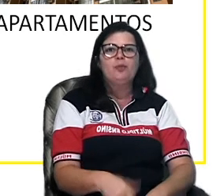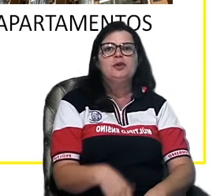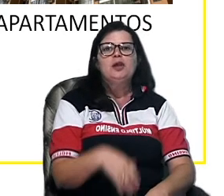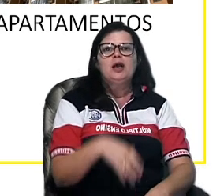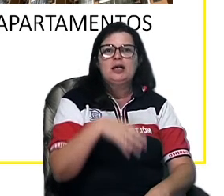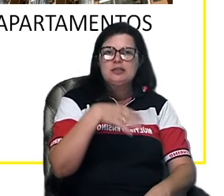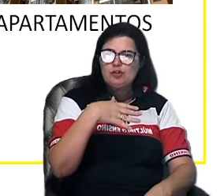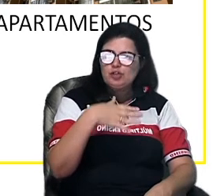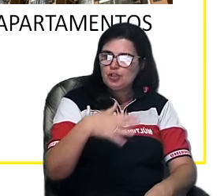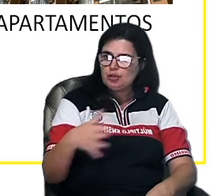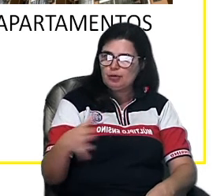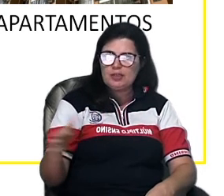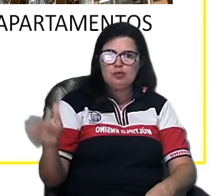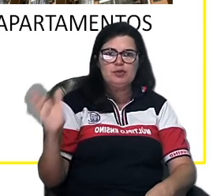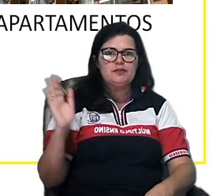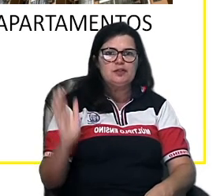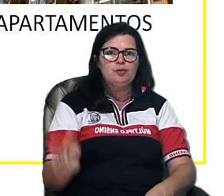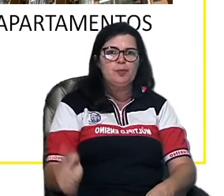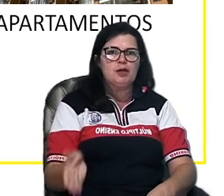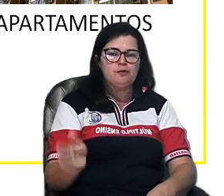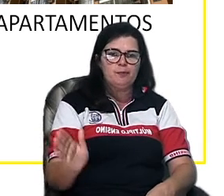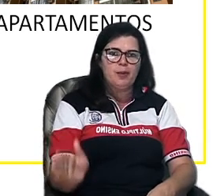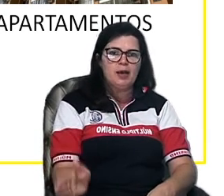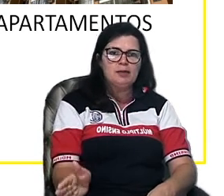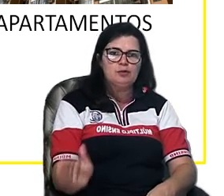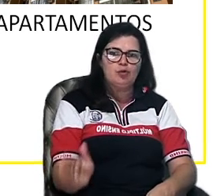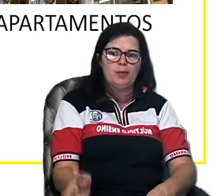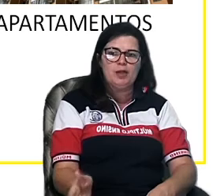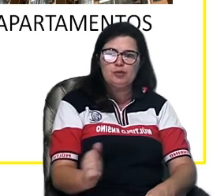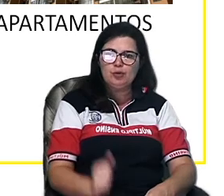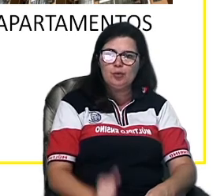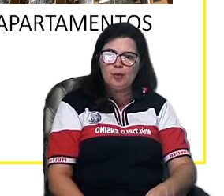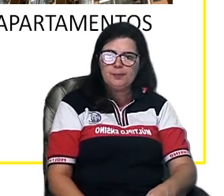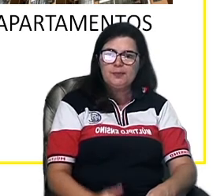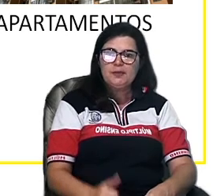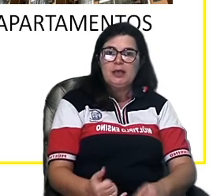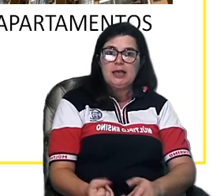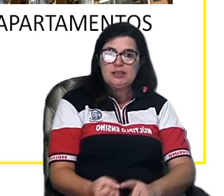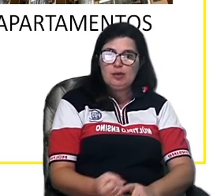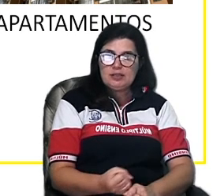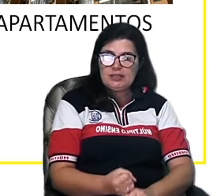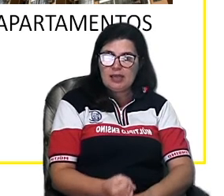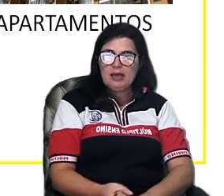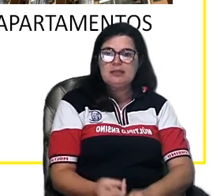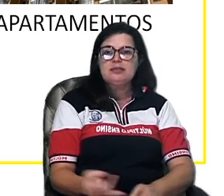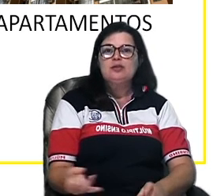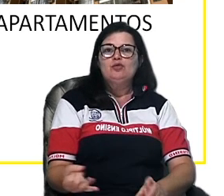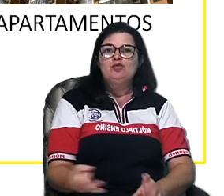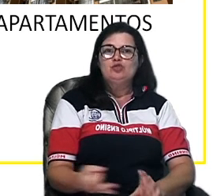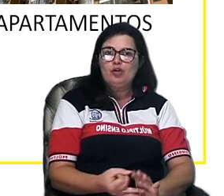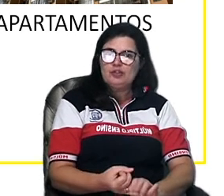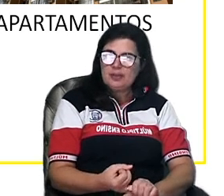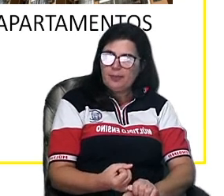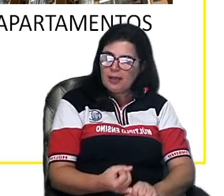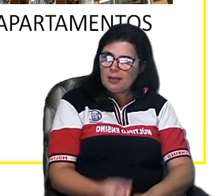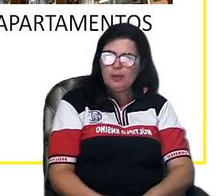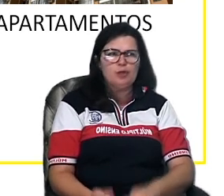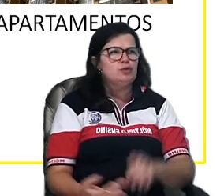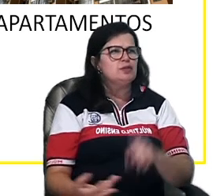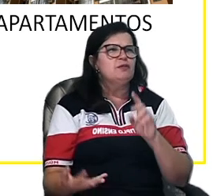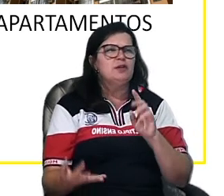dentro do shopping, as lojas que estão nas ruas, fazendo parte do comércio de rua, as nossas casas, os